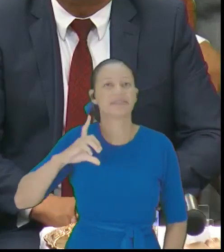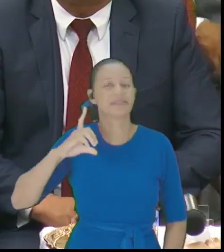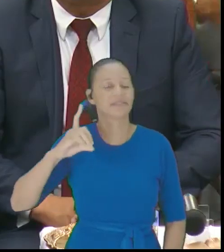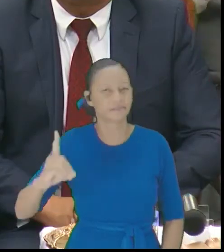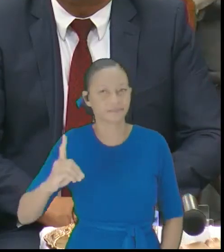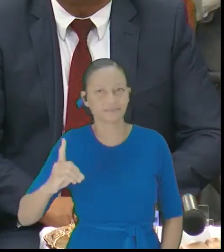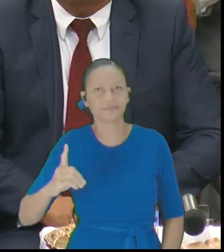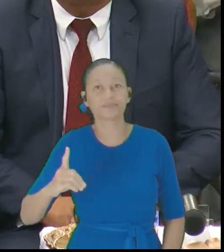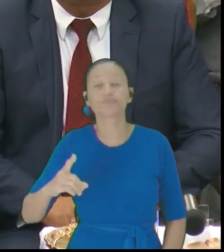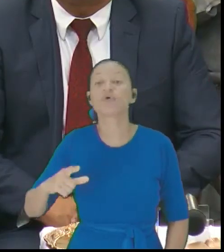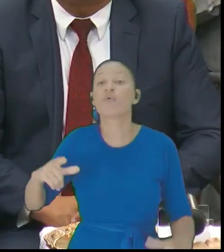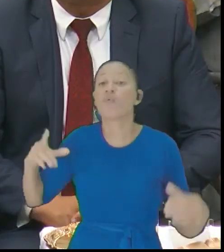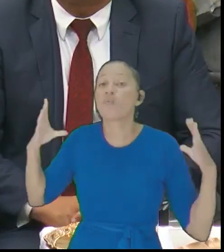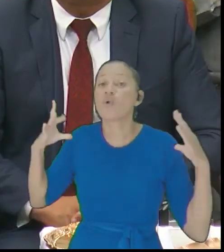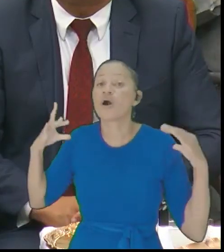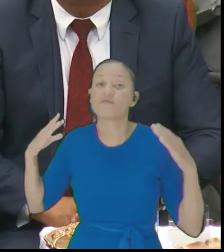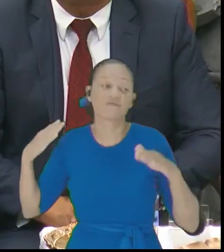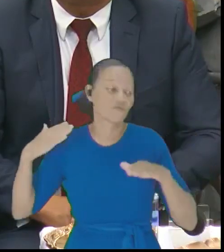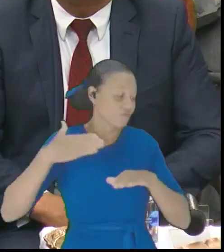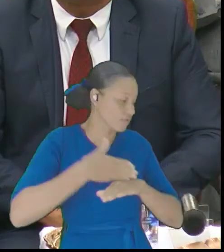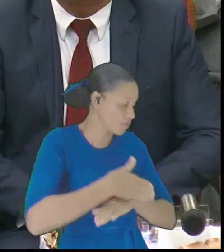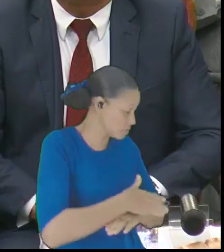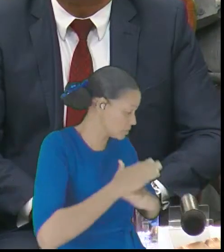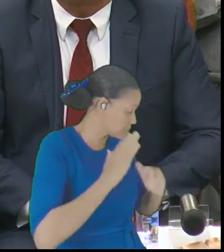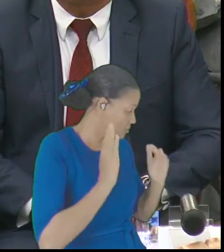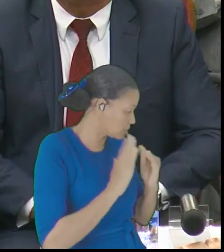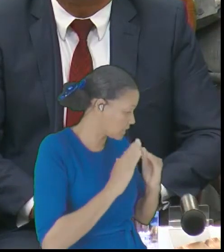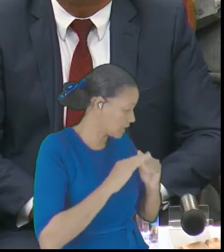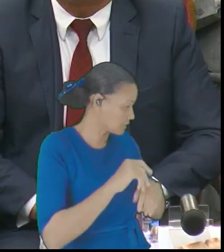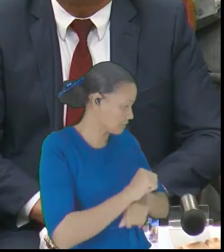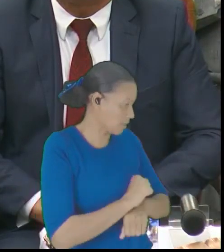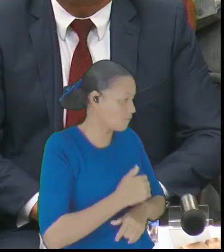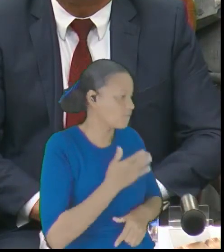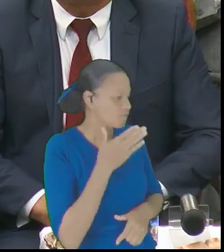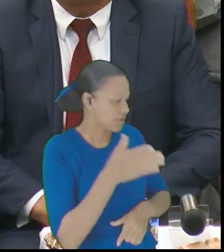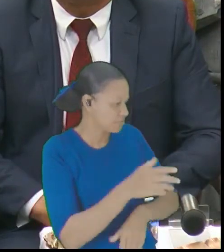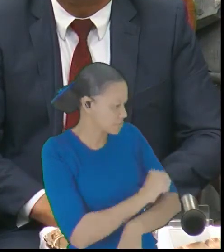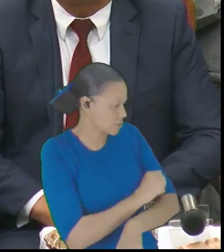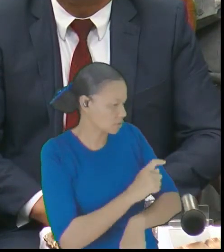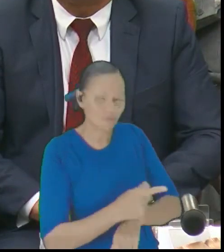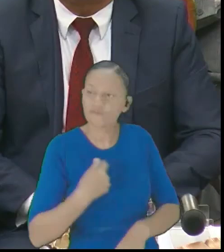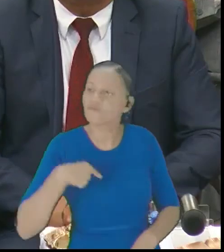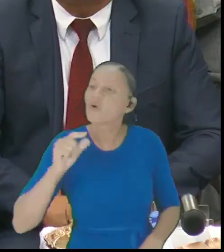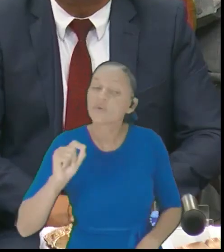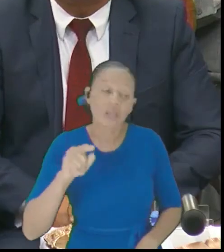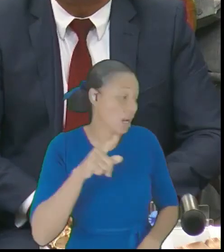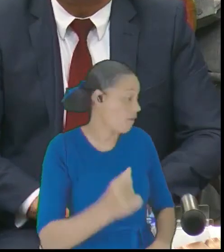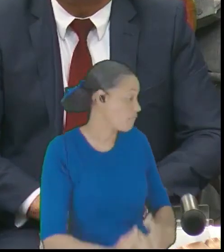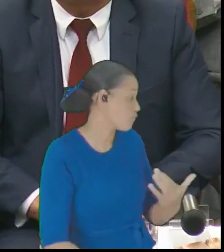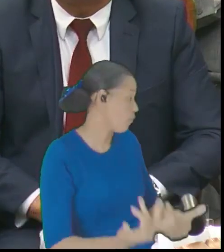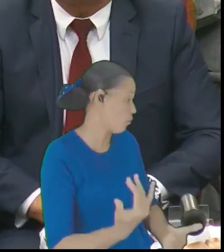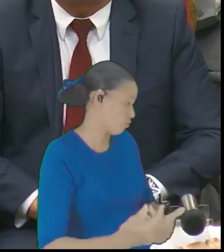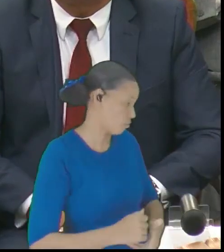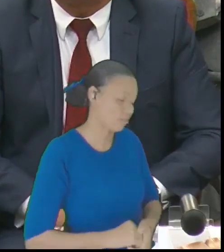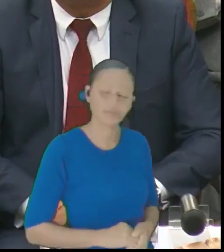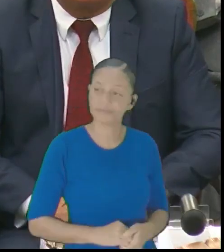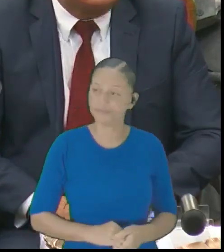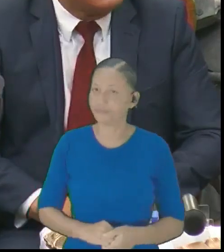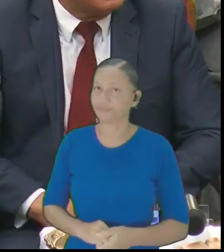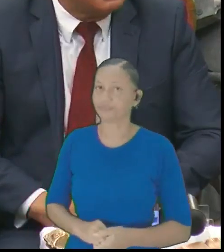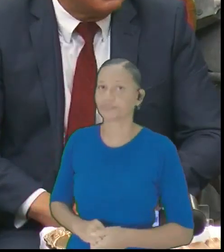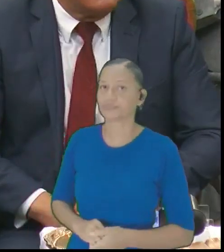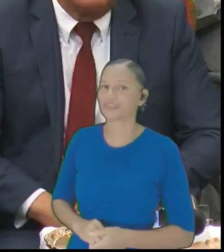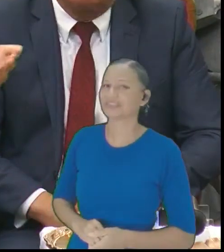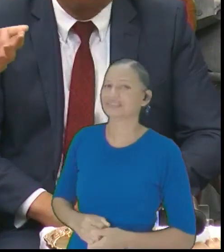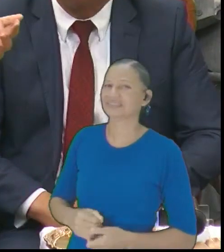os anjos passaram na casa de Abraão e disseram: Abraão, nós estamos descendo em Sodoma. O que vocês vão fazer? Nós vamos meter fogo lá. Deus,